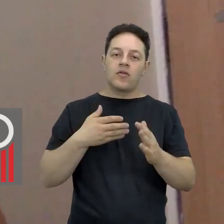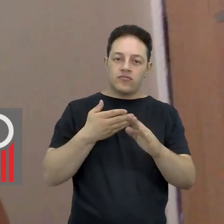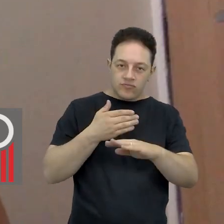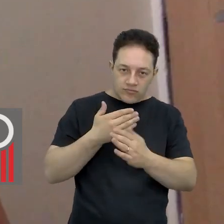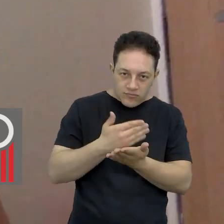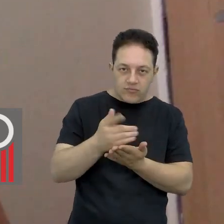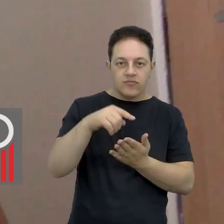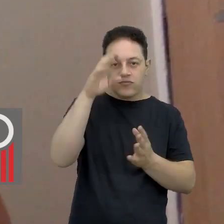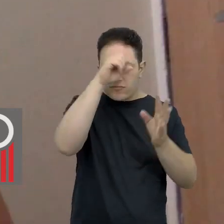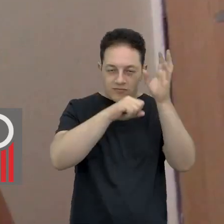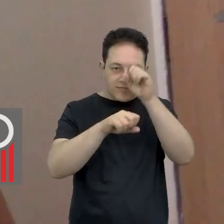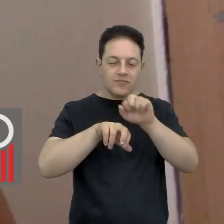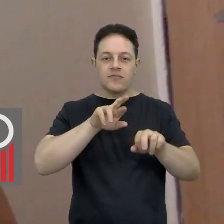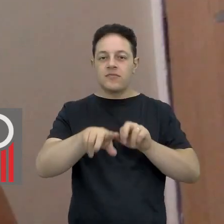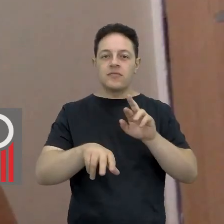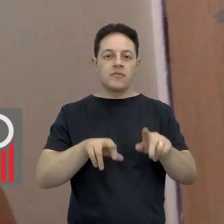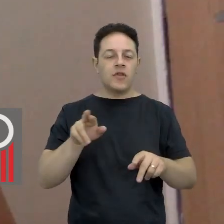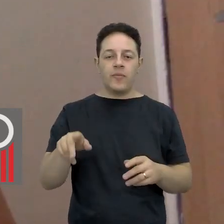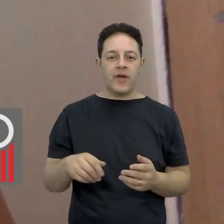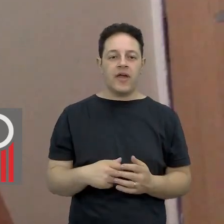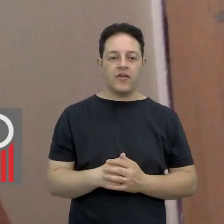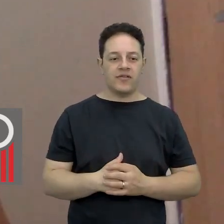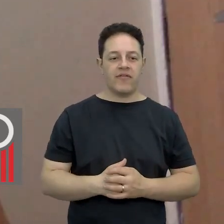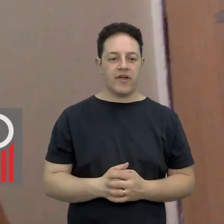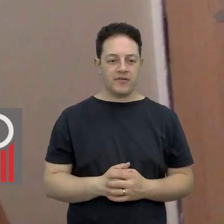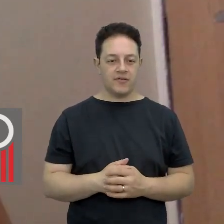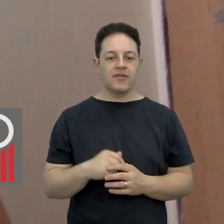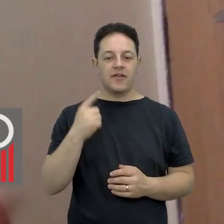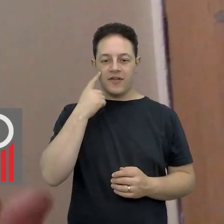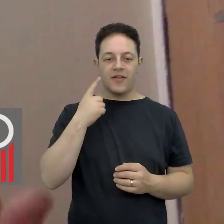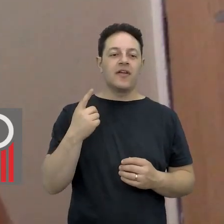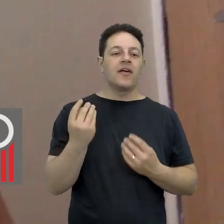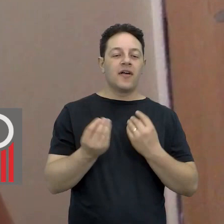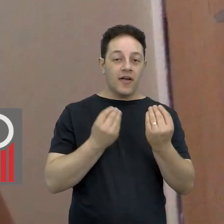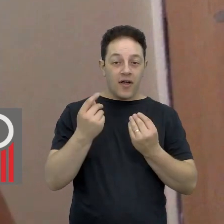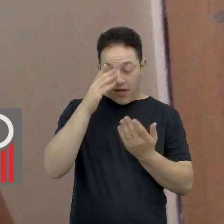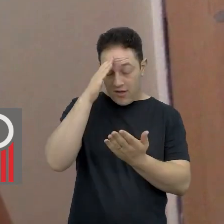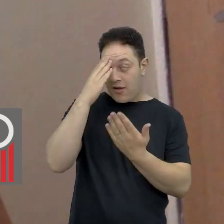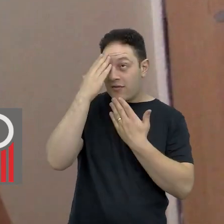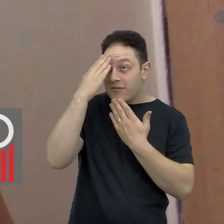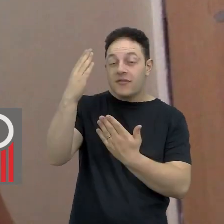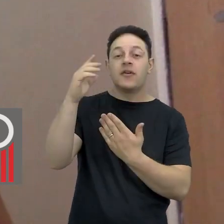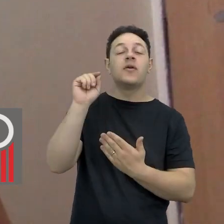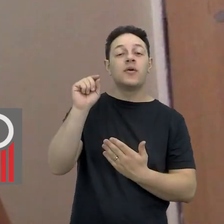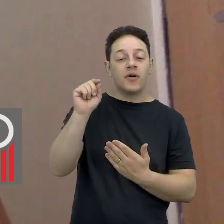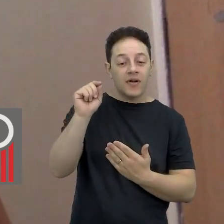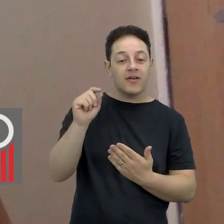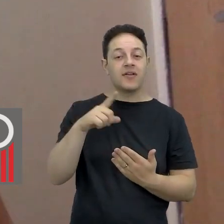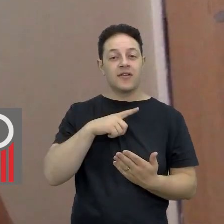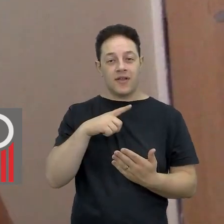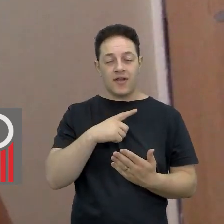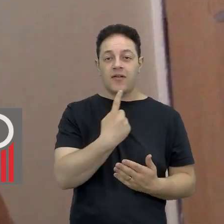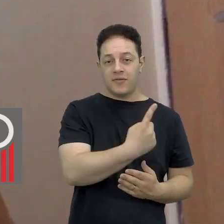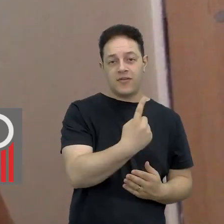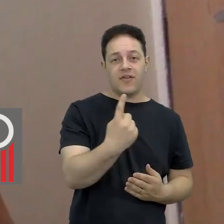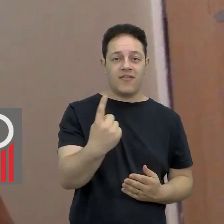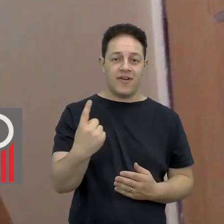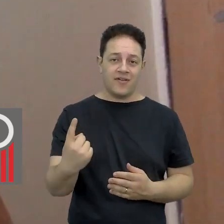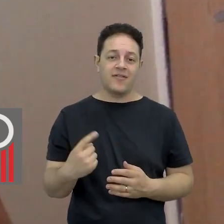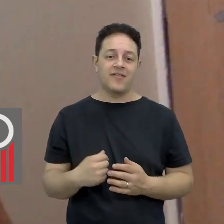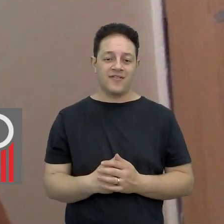aprendizagem. E mais uma vez gostaria de agradecer a cada um que